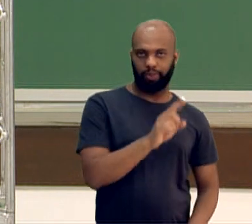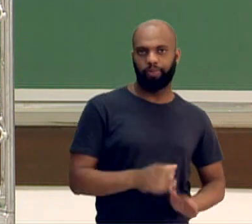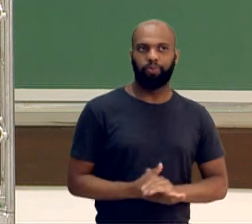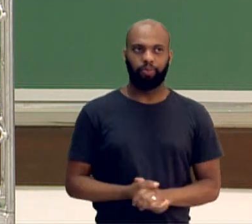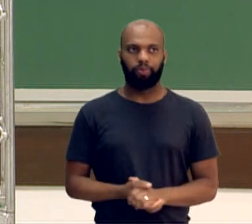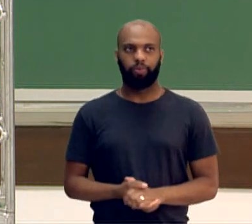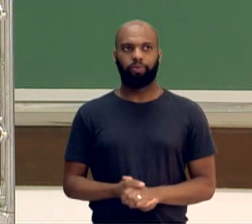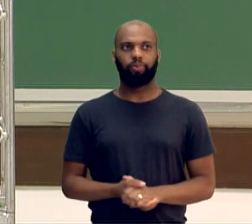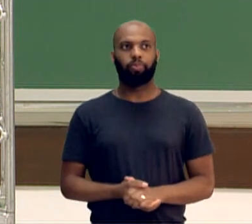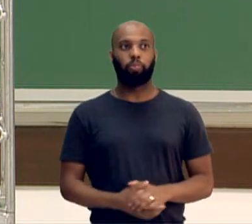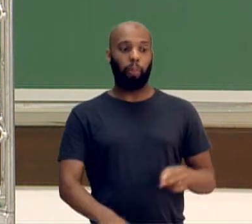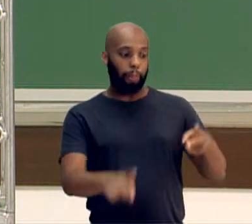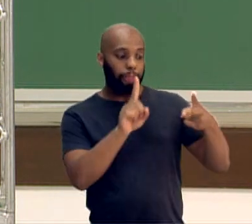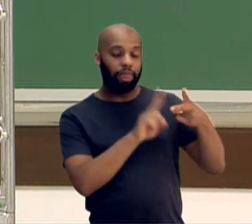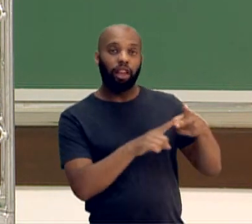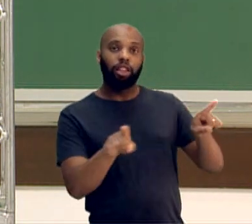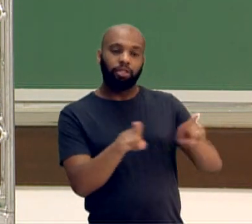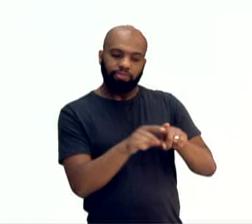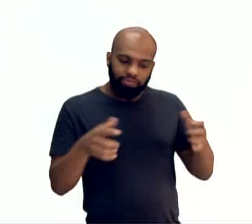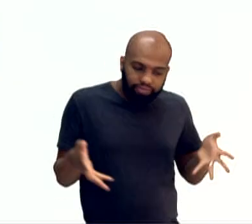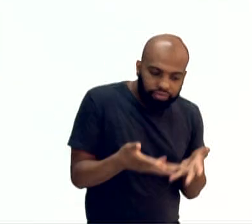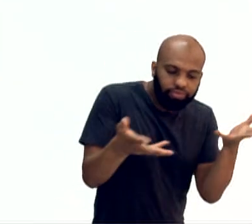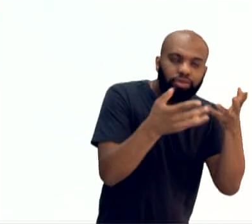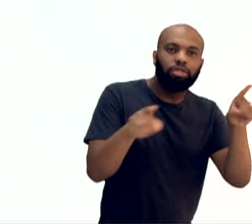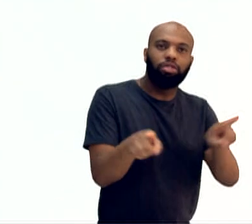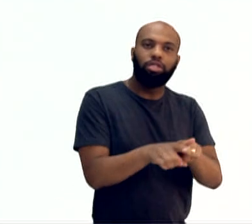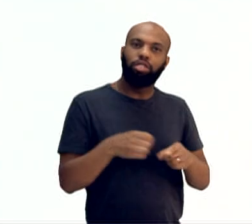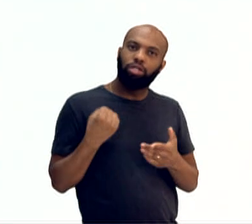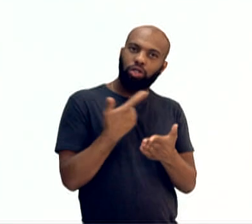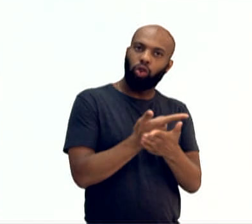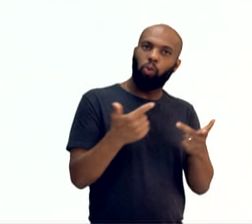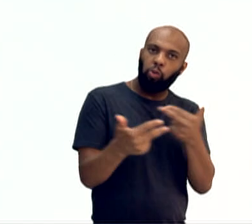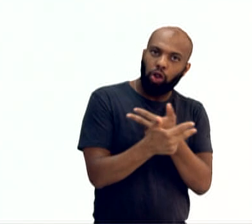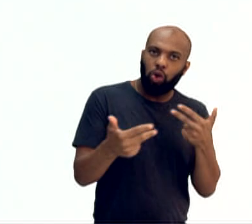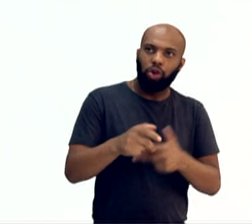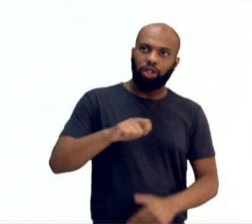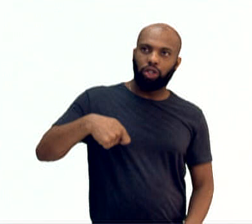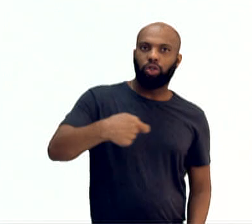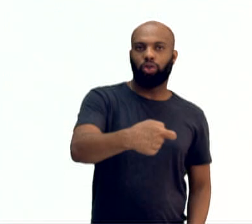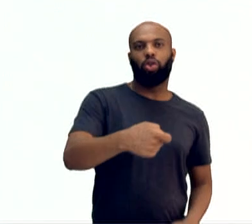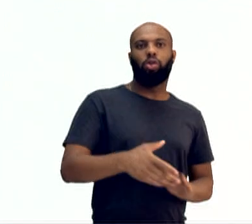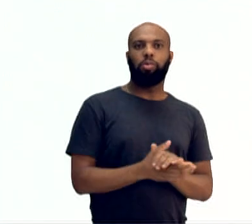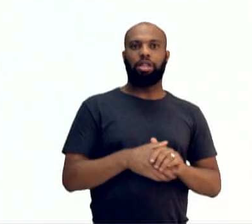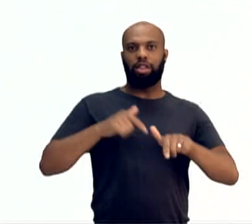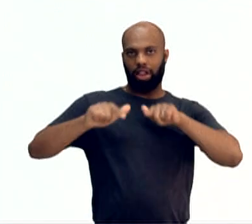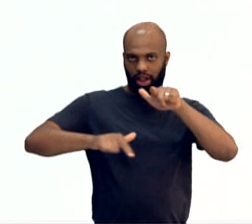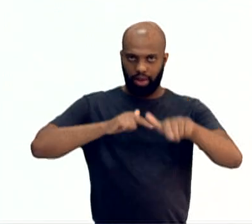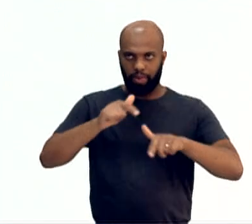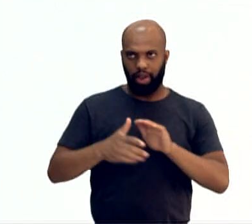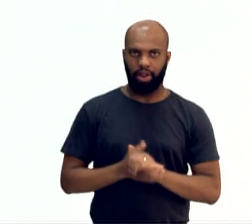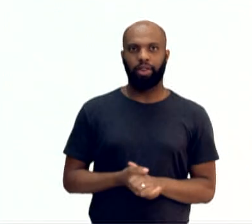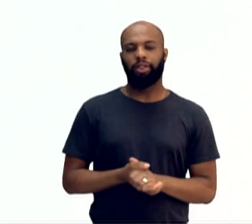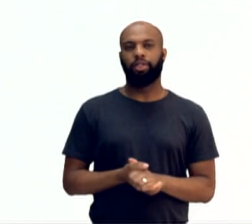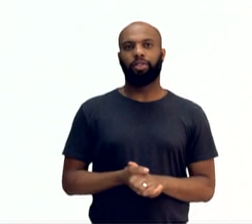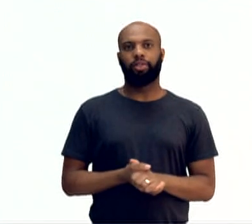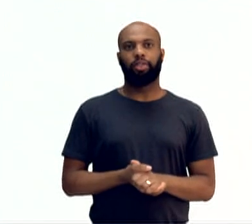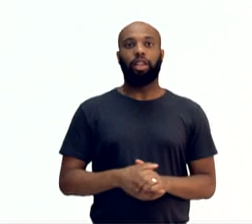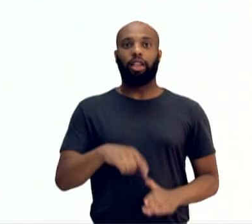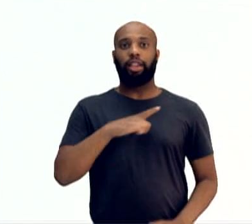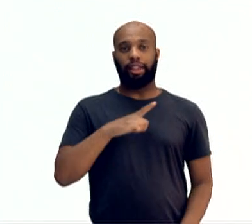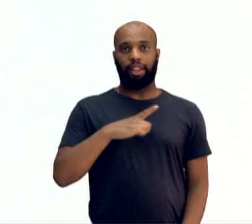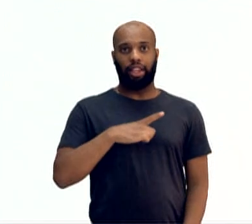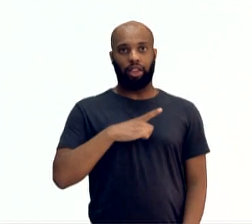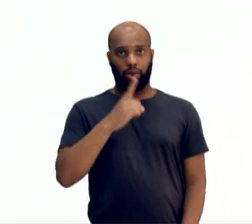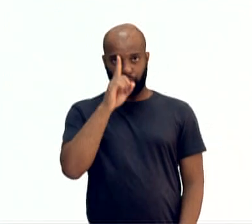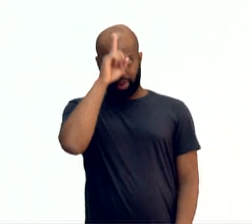econômico. Estimulação à produção e consumo e mediar relações de trabalho. Há uma ideia